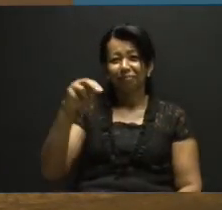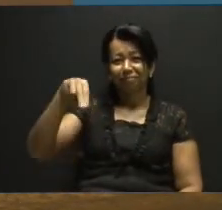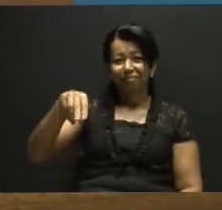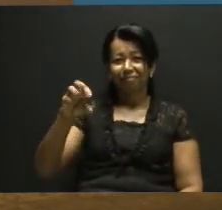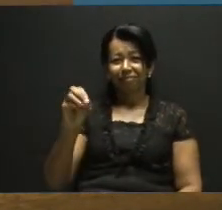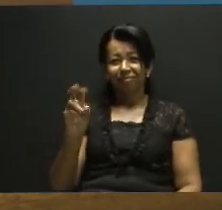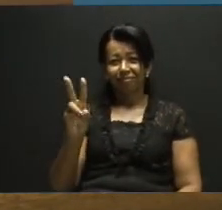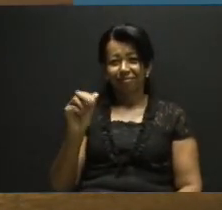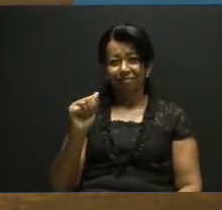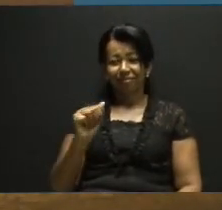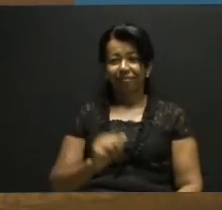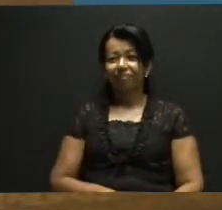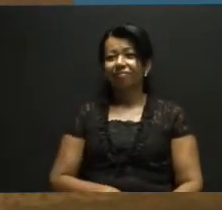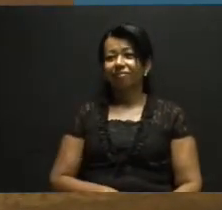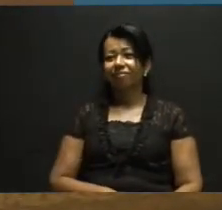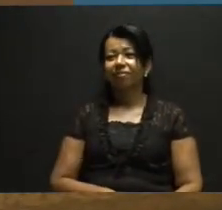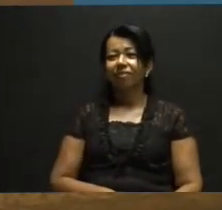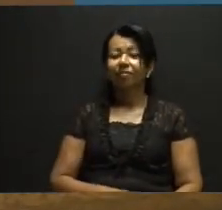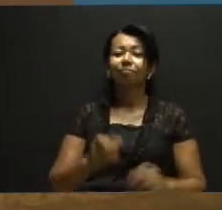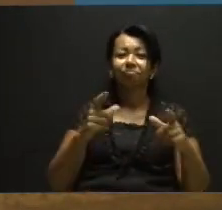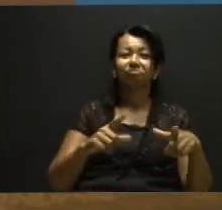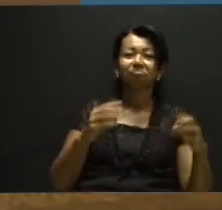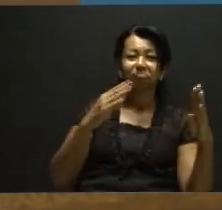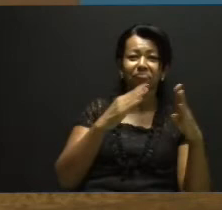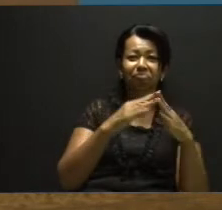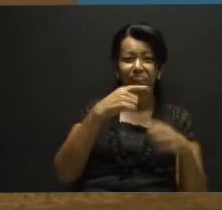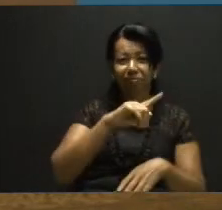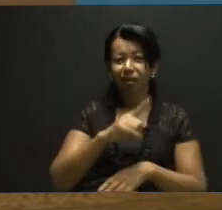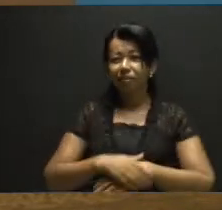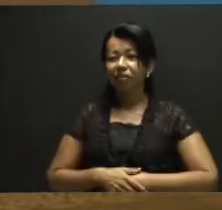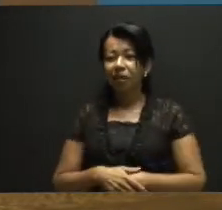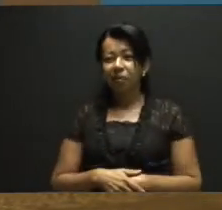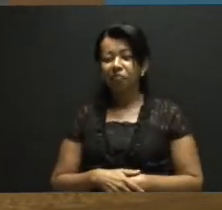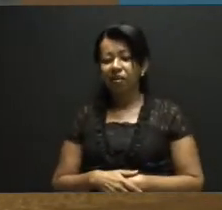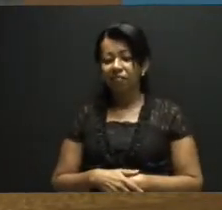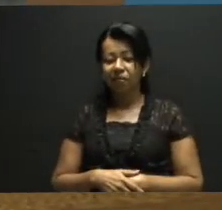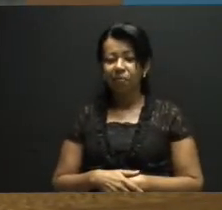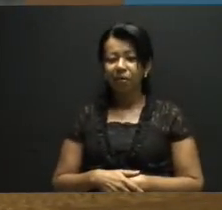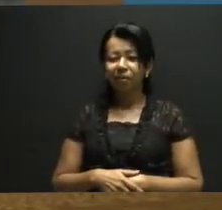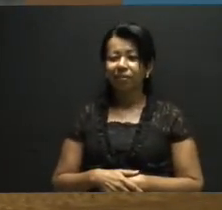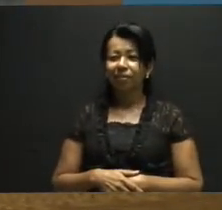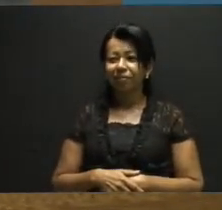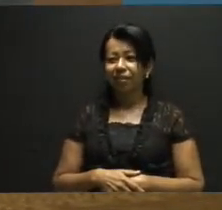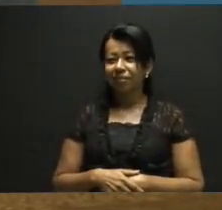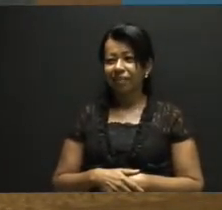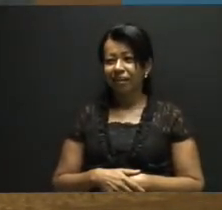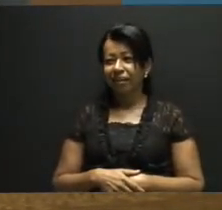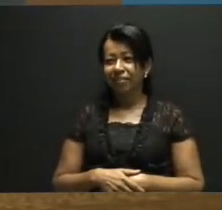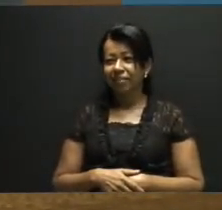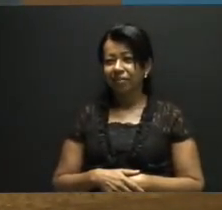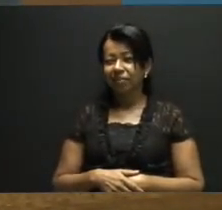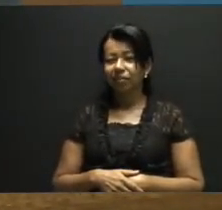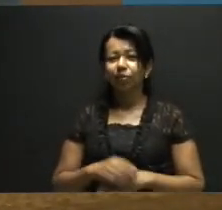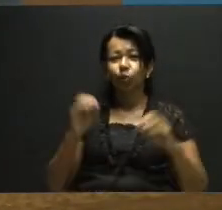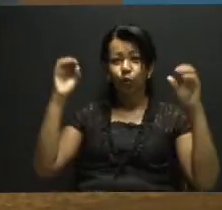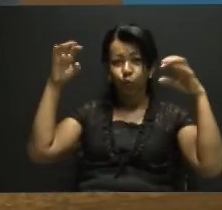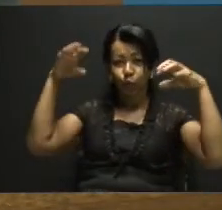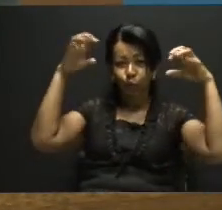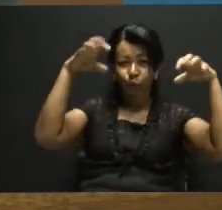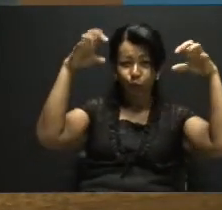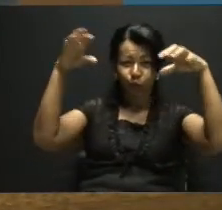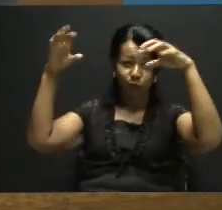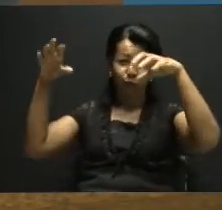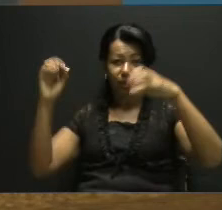onde eu moro onde resido não pode chover muito se vê pouco já enchi agora como choveu muito realmente